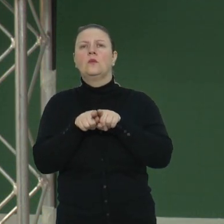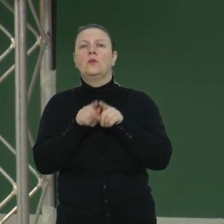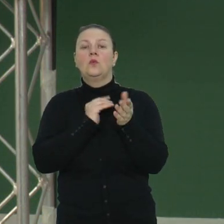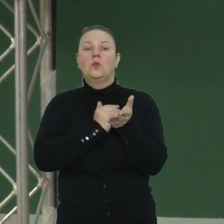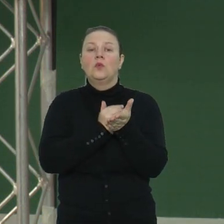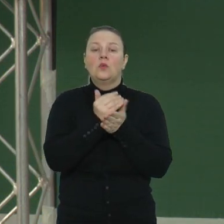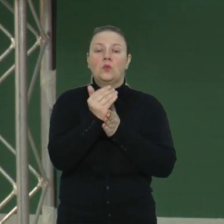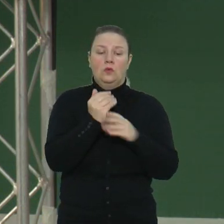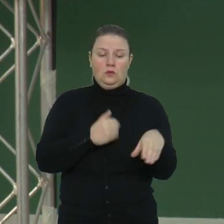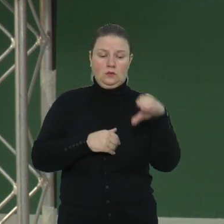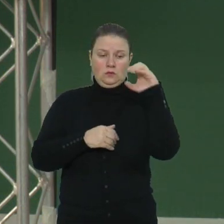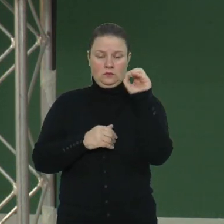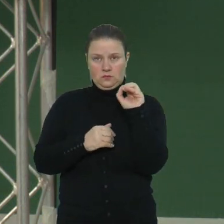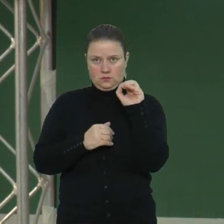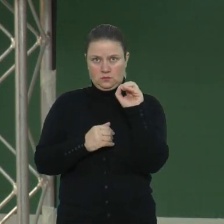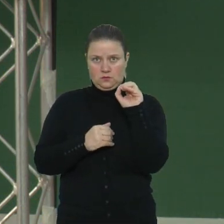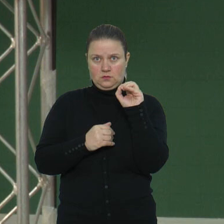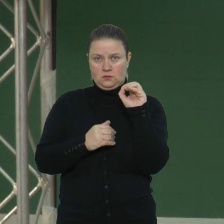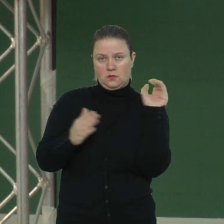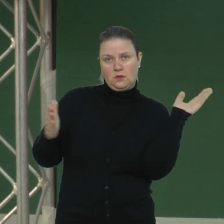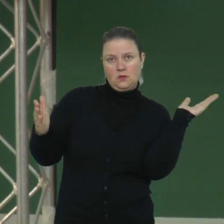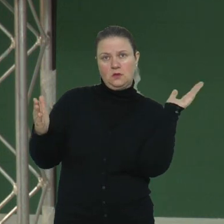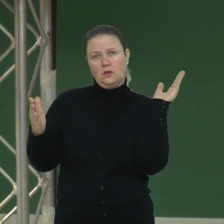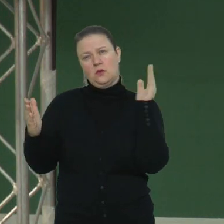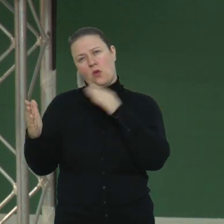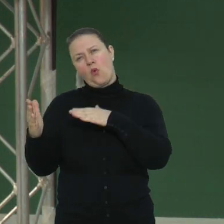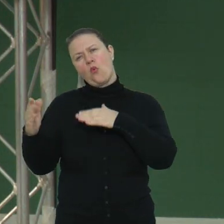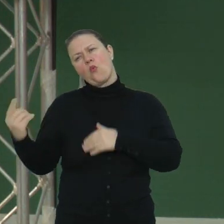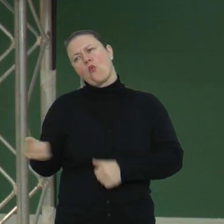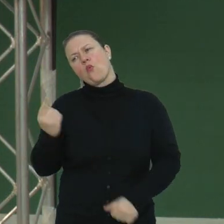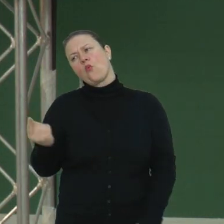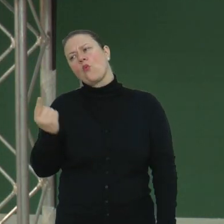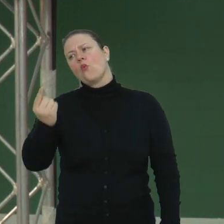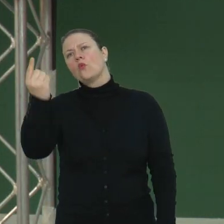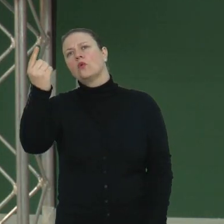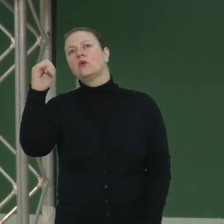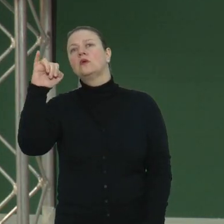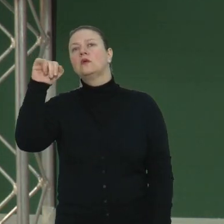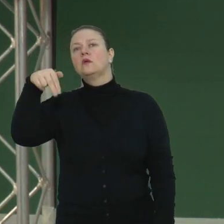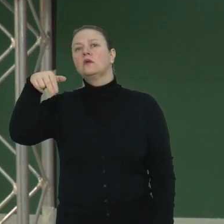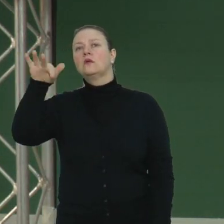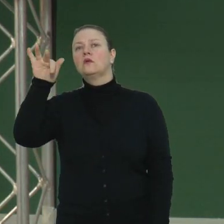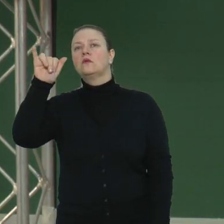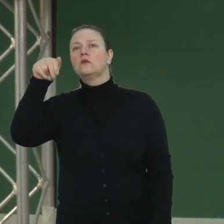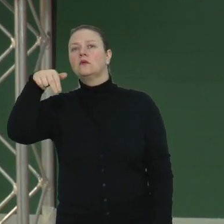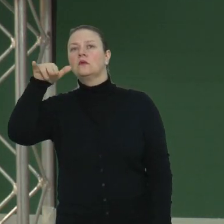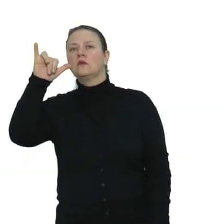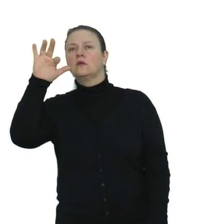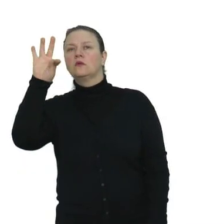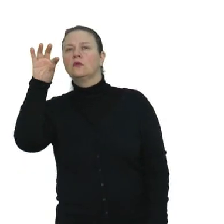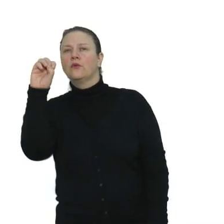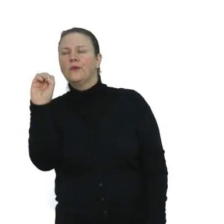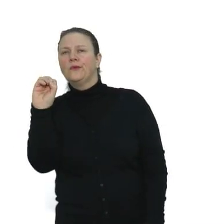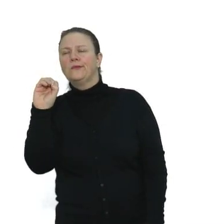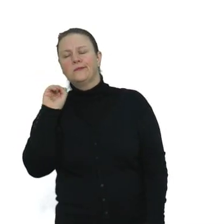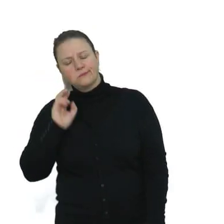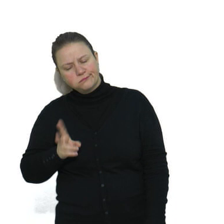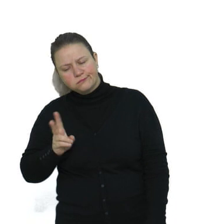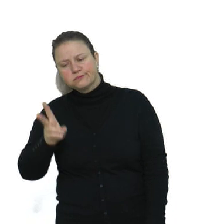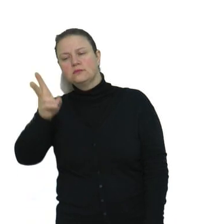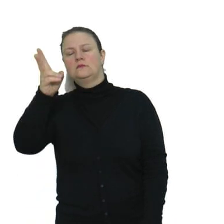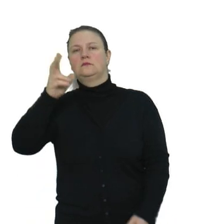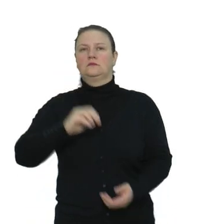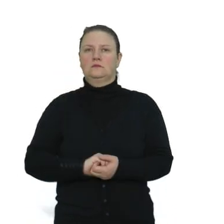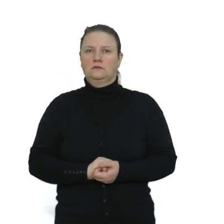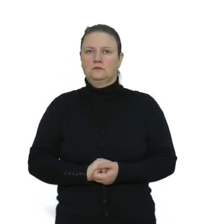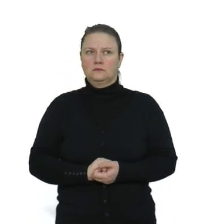no zero, fechado no zero, mas ele vai até o infinito dos números negativos. Por isso, a simbologia aqui do número infinito e o